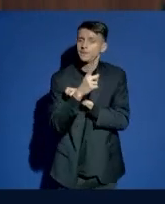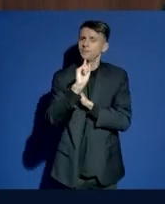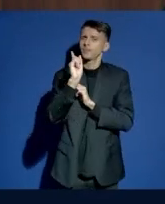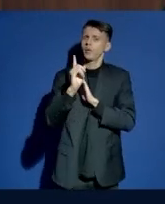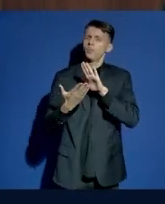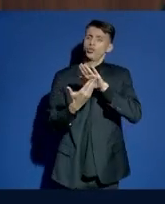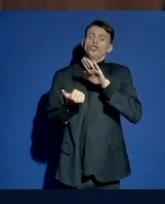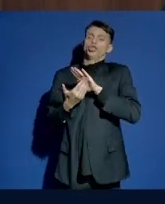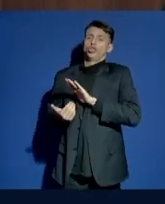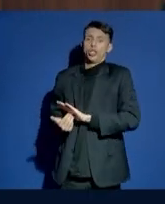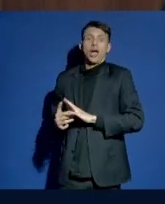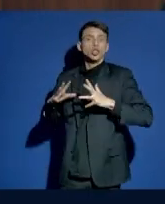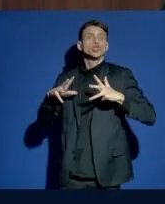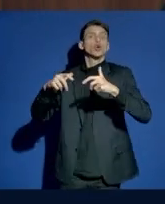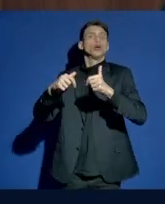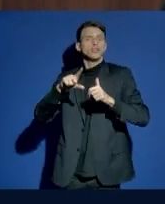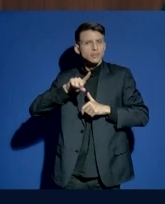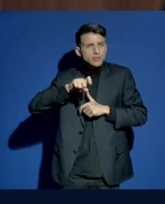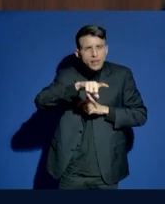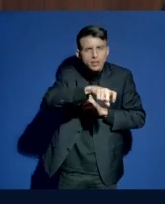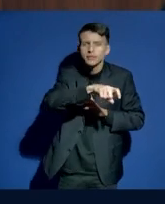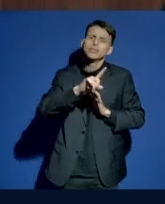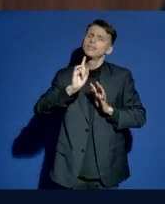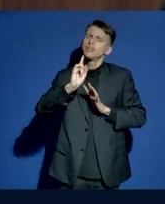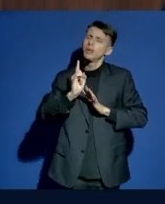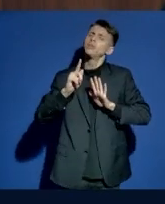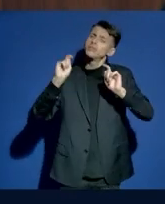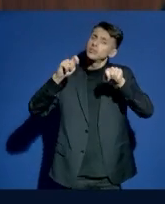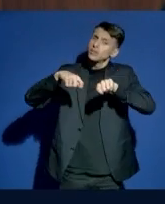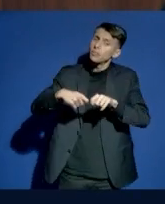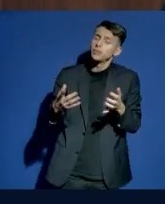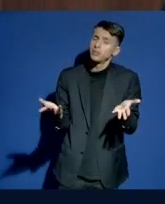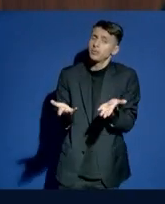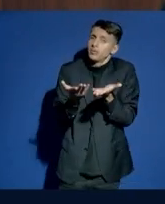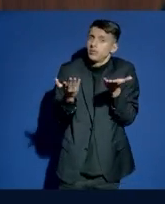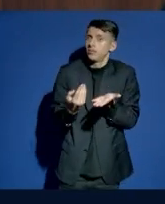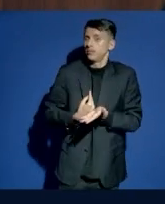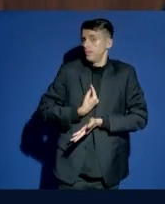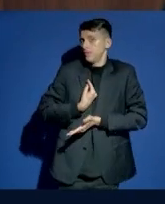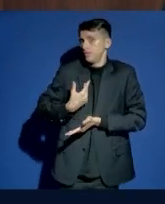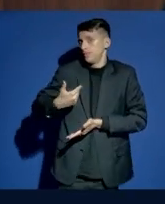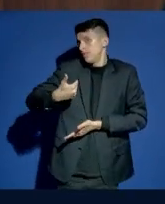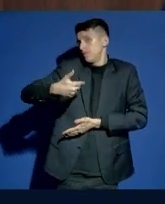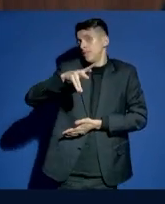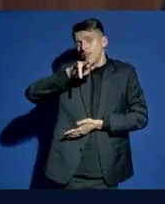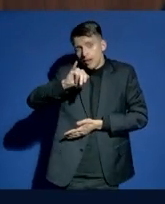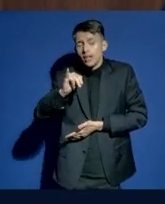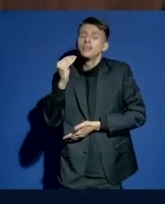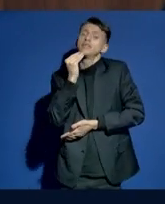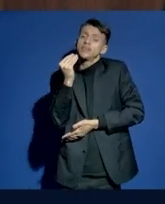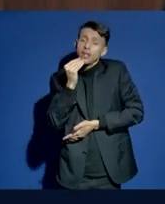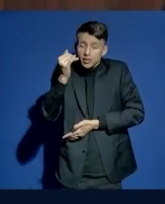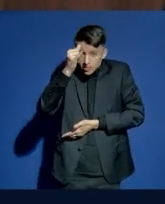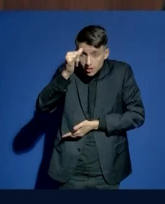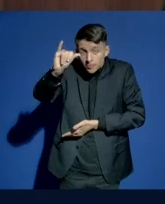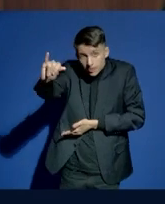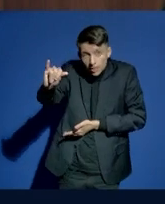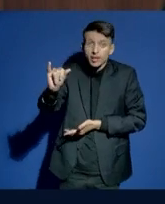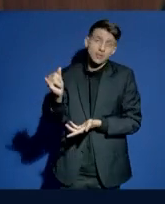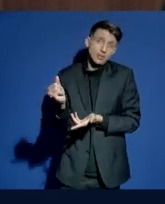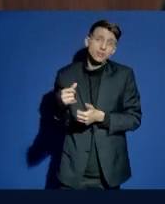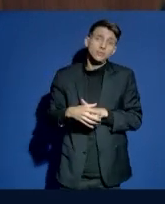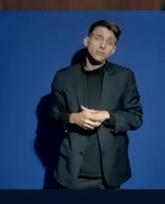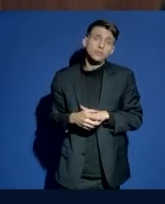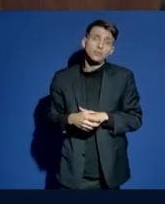as pragas, mas produzir de uma forma equilibrada. Ainda nós vamos conviver por longo tempo com os preventivos e os curativos,